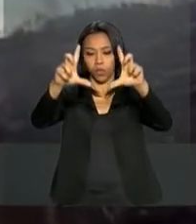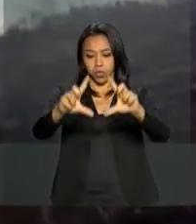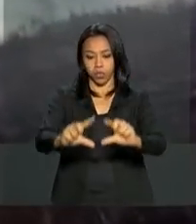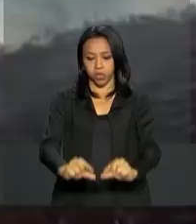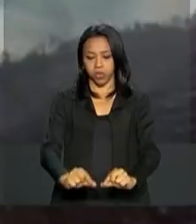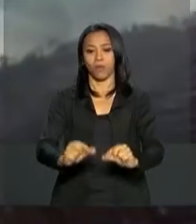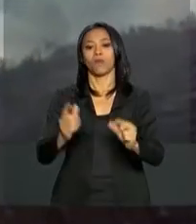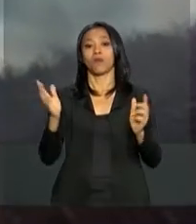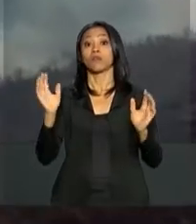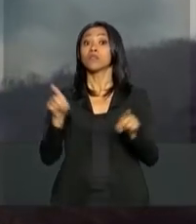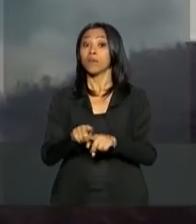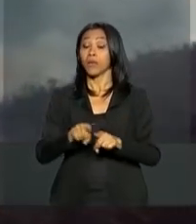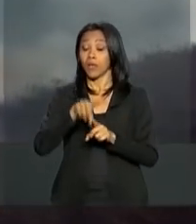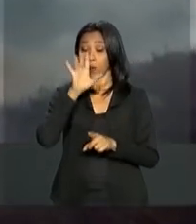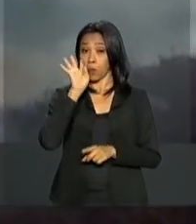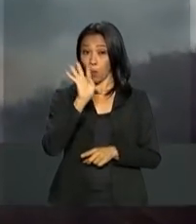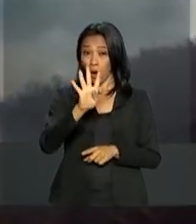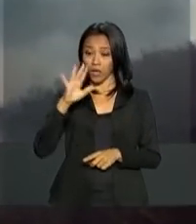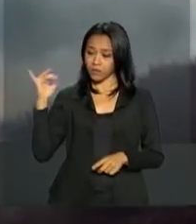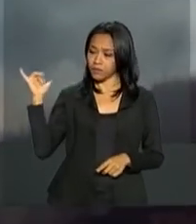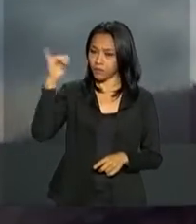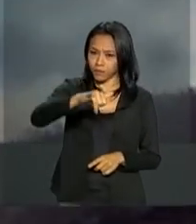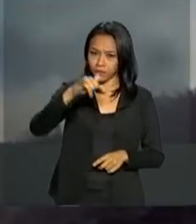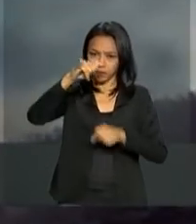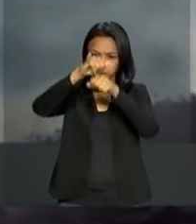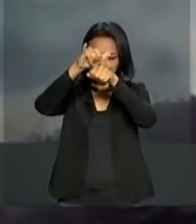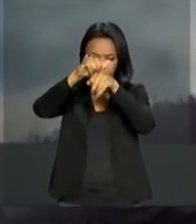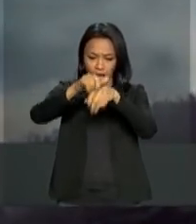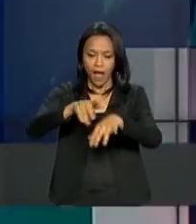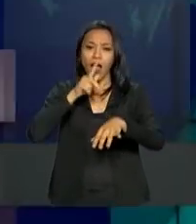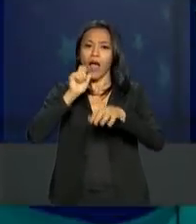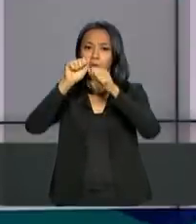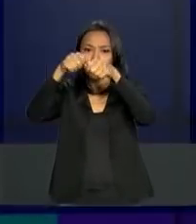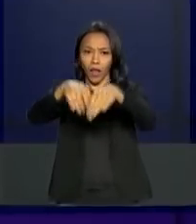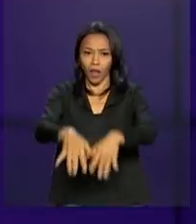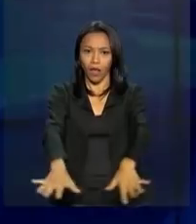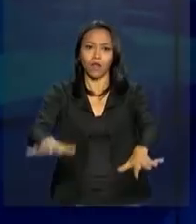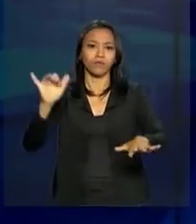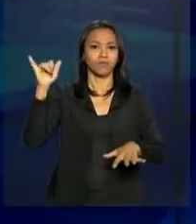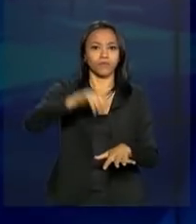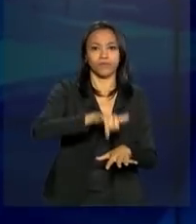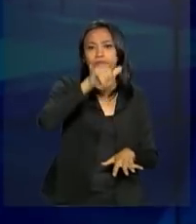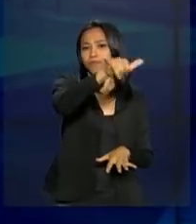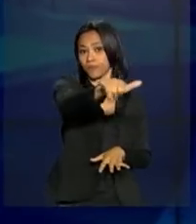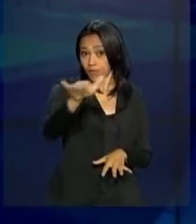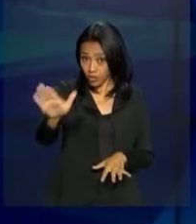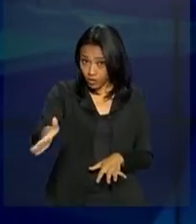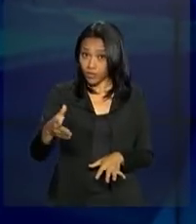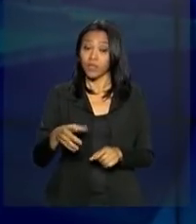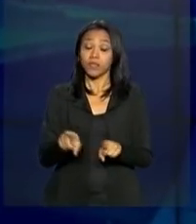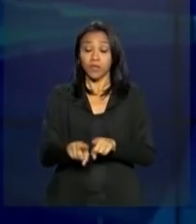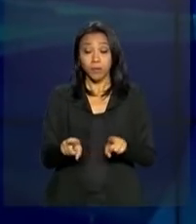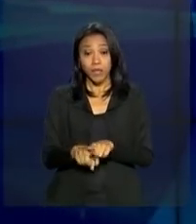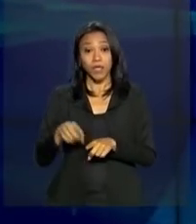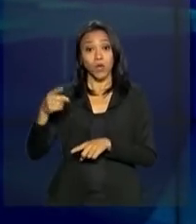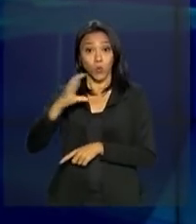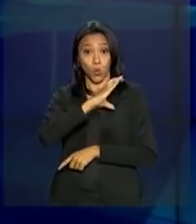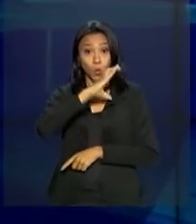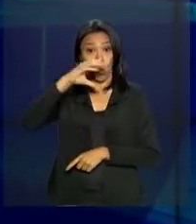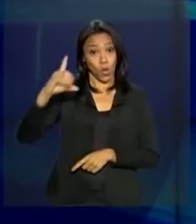quatro aeronaves também trabalham no combate às chamas o coordenador nacional de prevenção a incêndios florestais do icm-bio